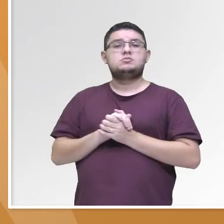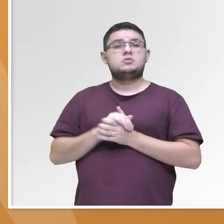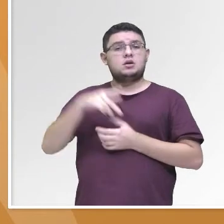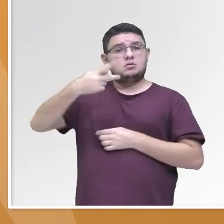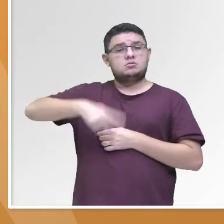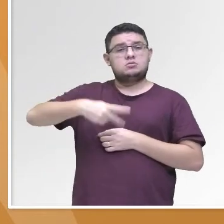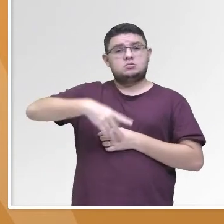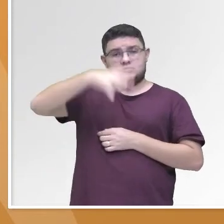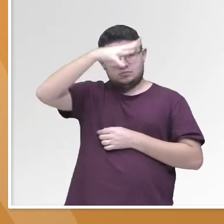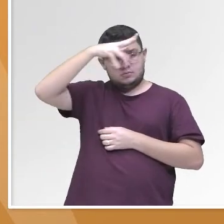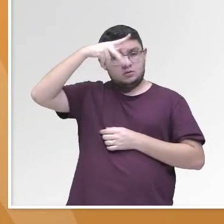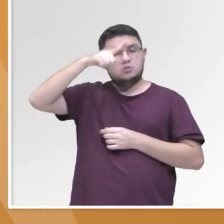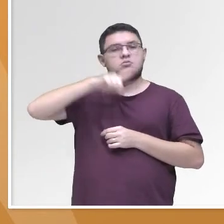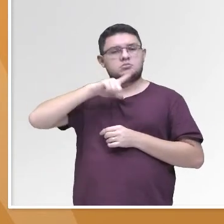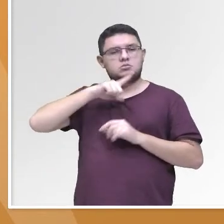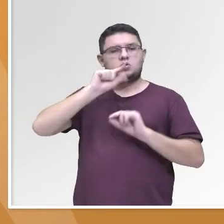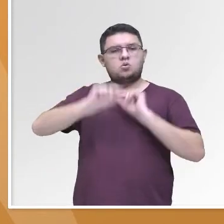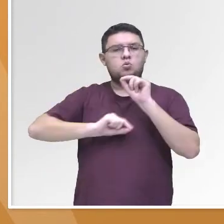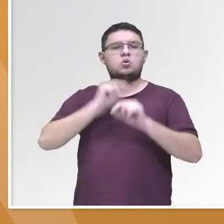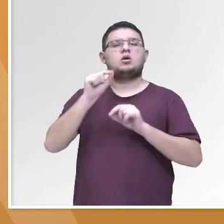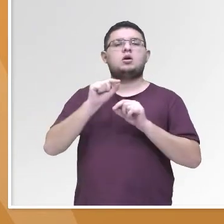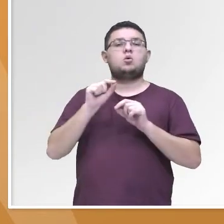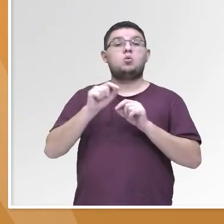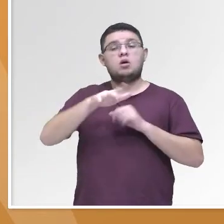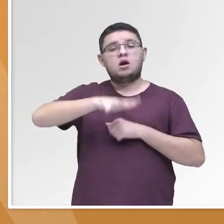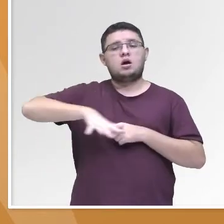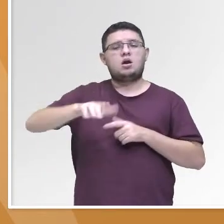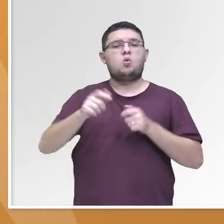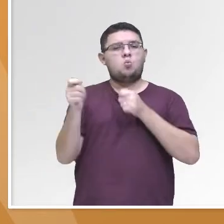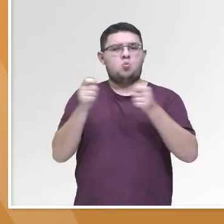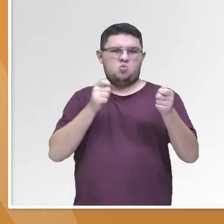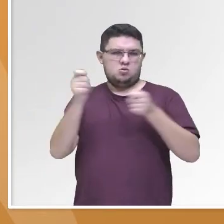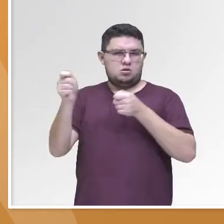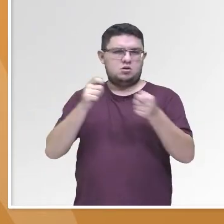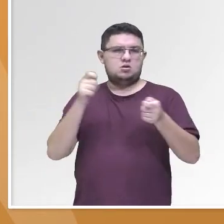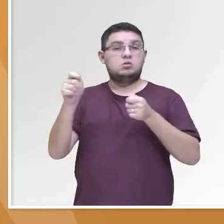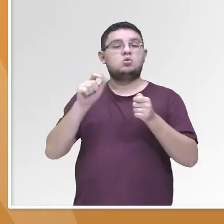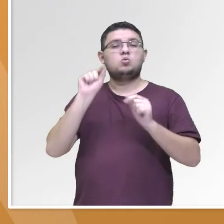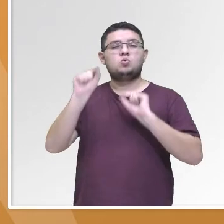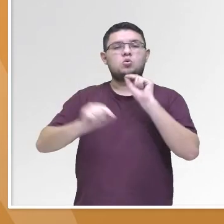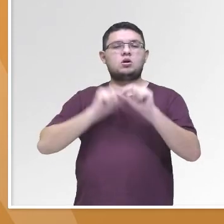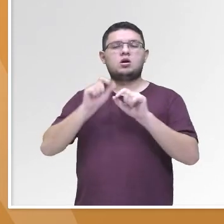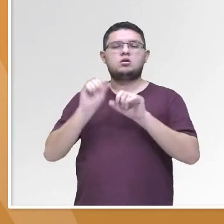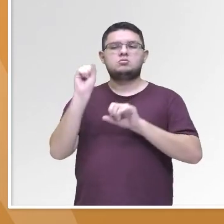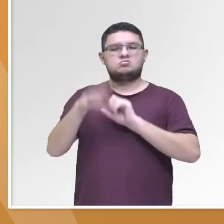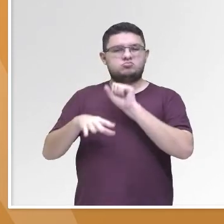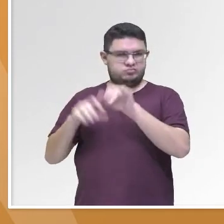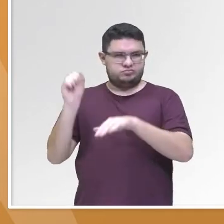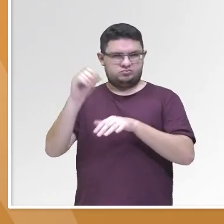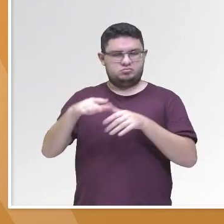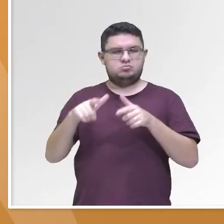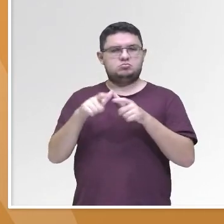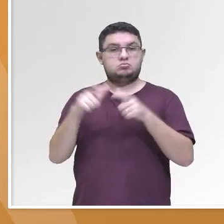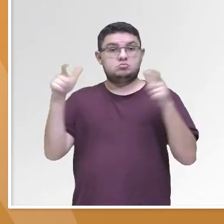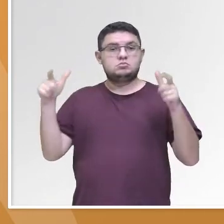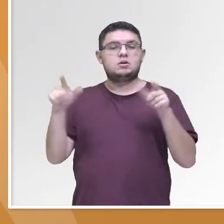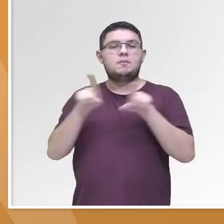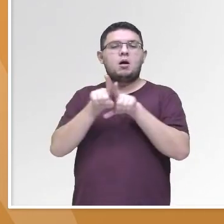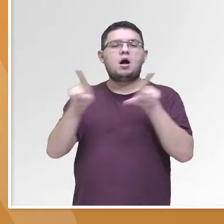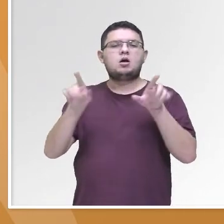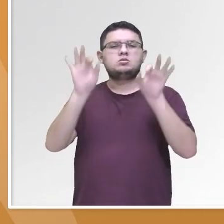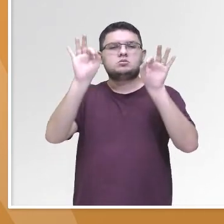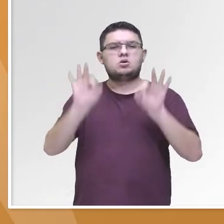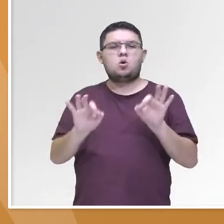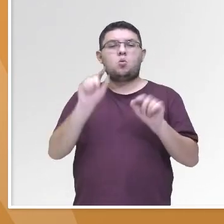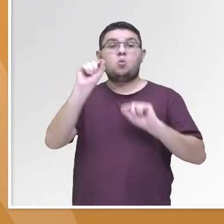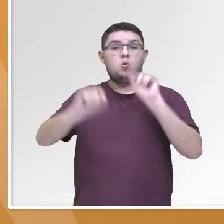aterro controlado, onde é feito aí a coleta do lixo, né? Na verdade ele tinha que ser feito. Os